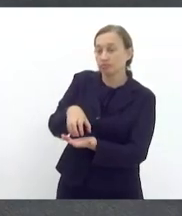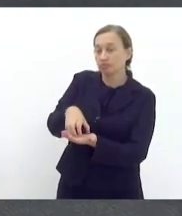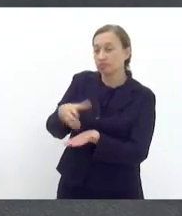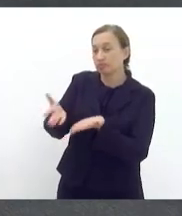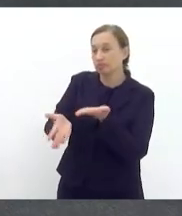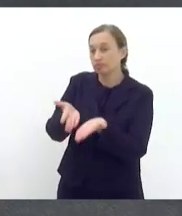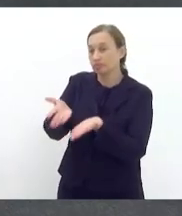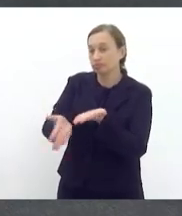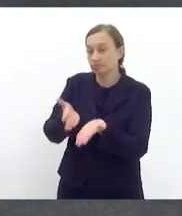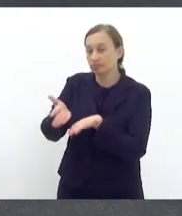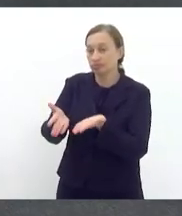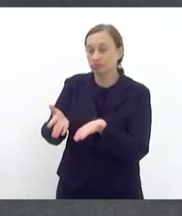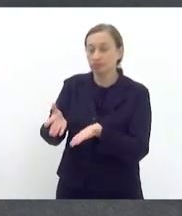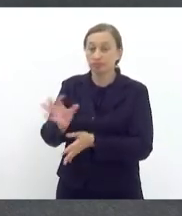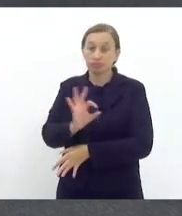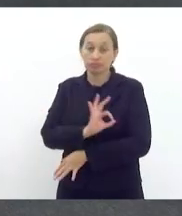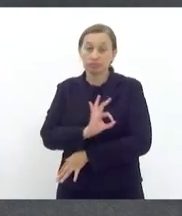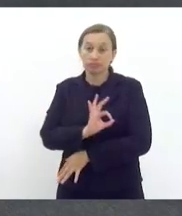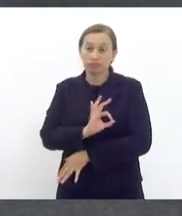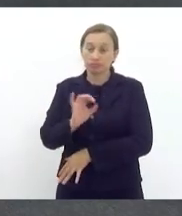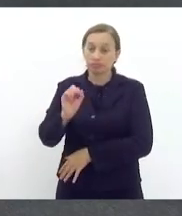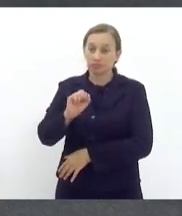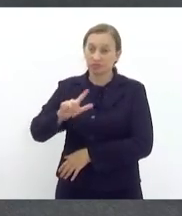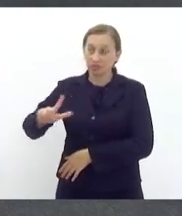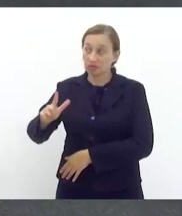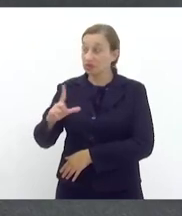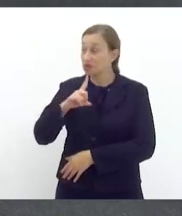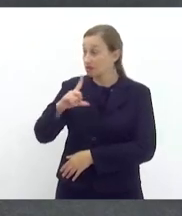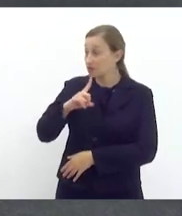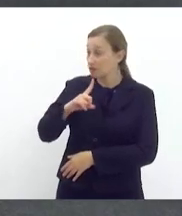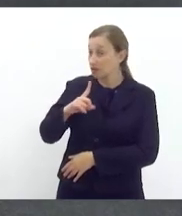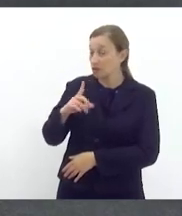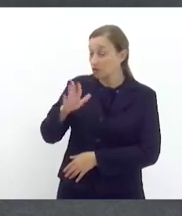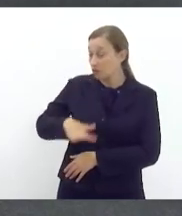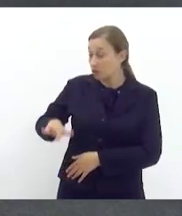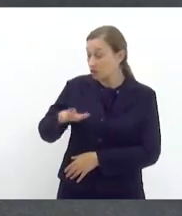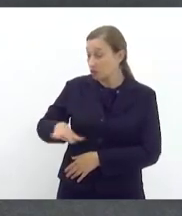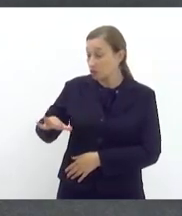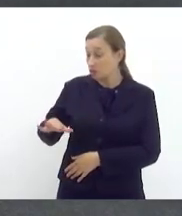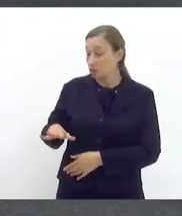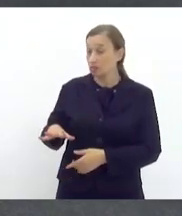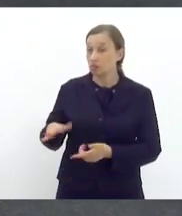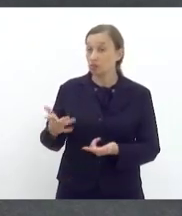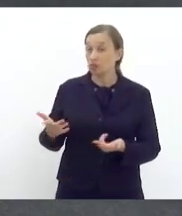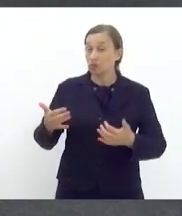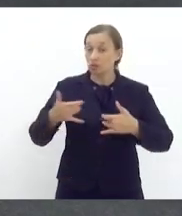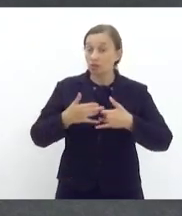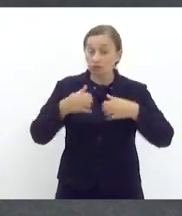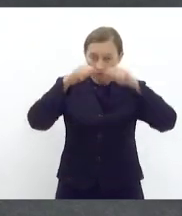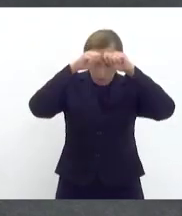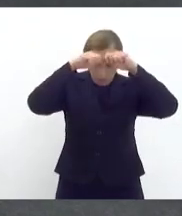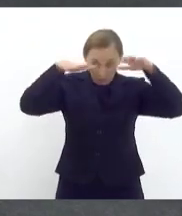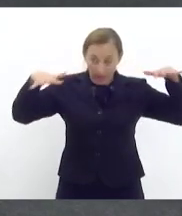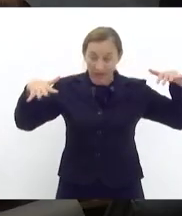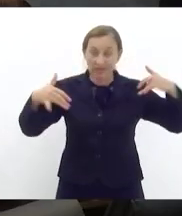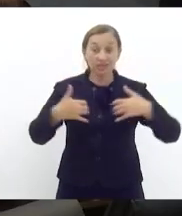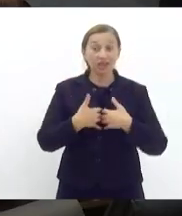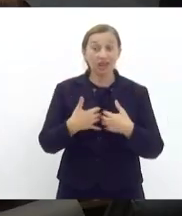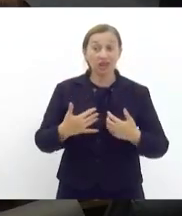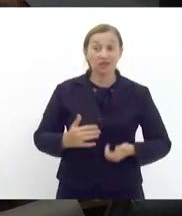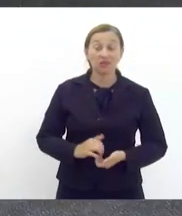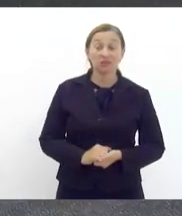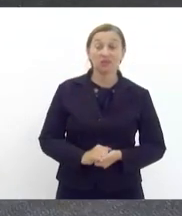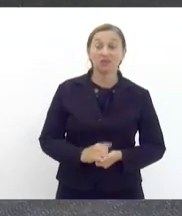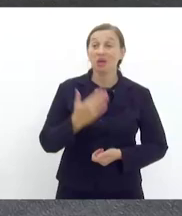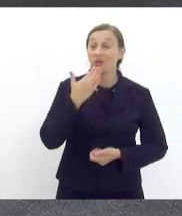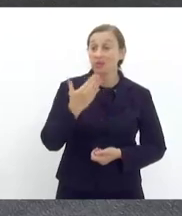isso quer dizer então que tiver uma criança que a gente está diagnosticando o transtorno do espectro autista de acordo com o texto a gente vai ter que